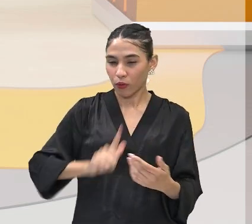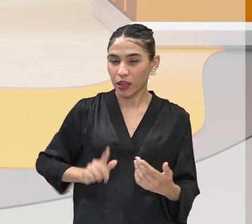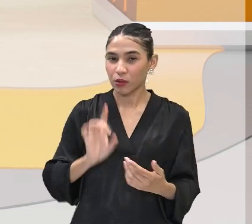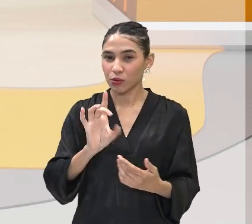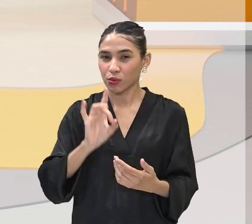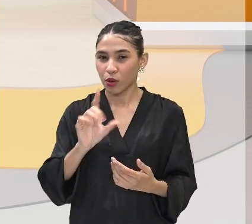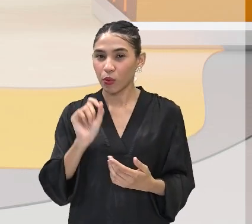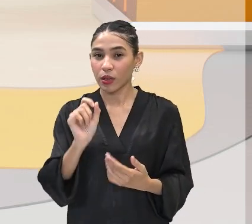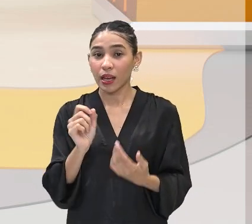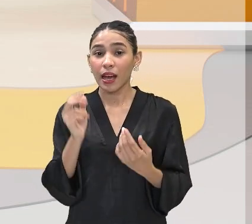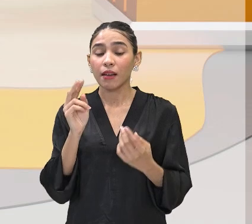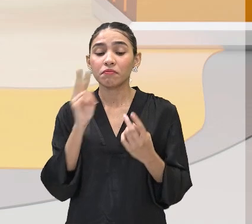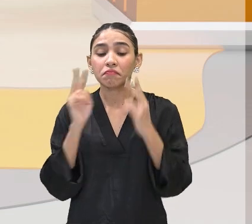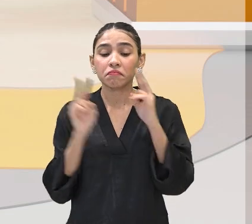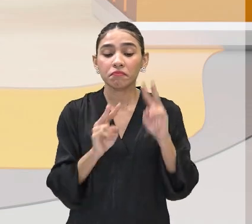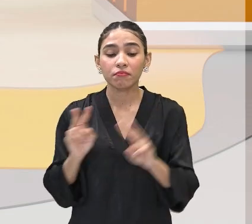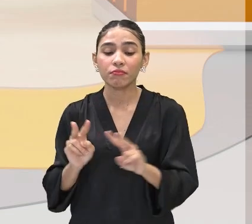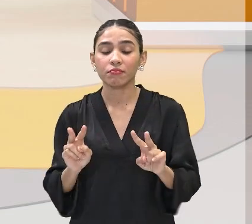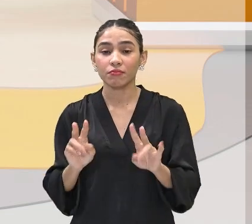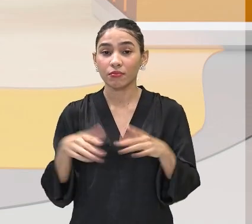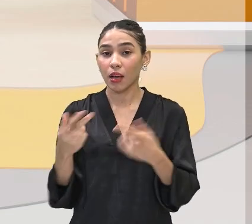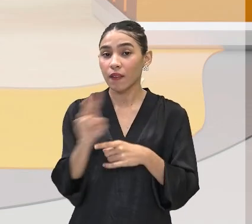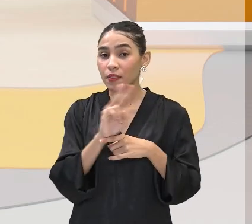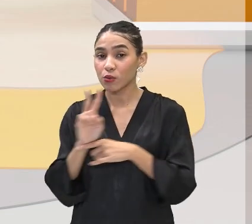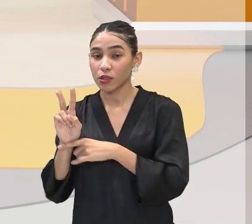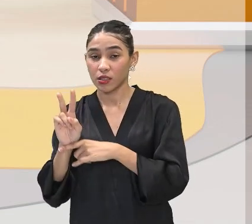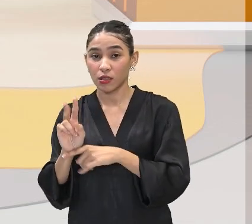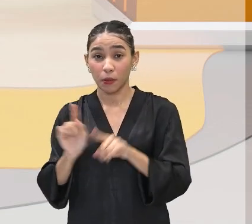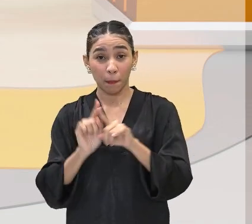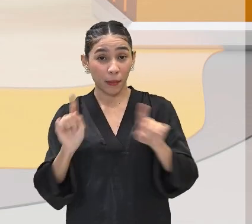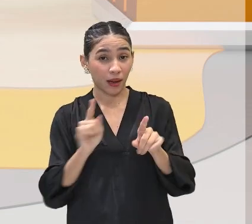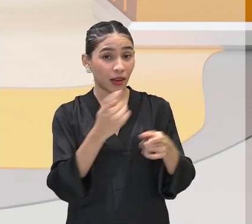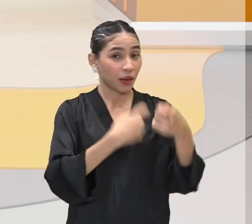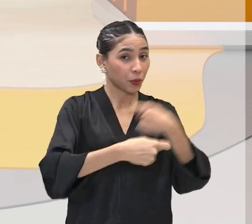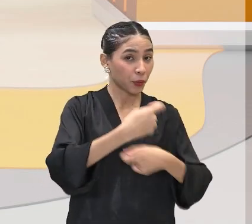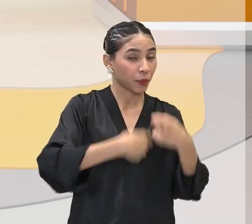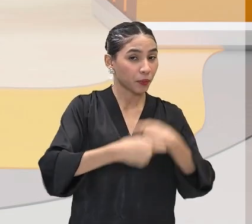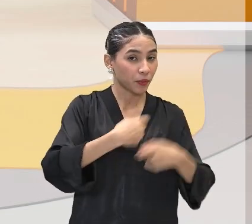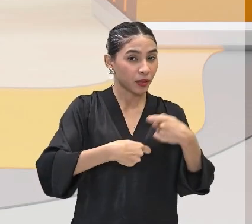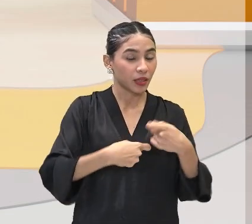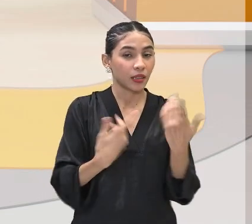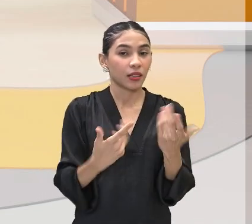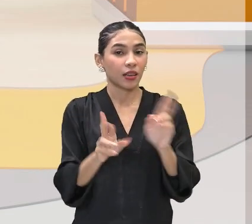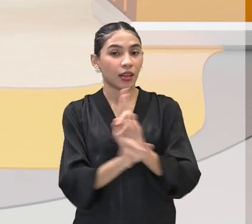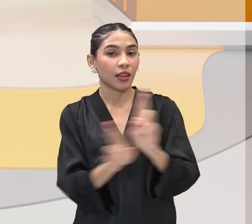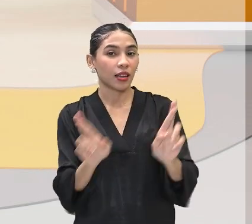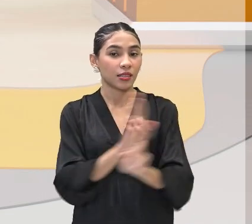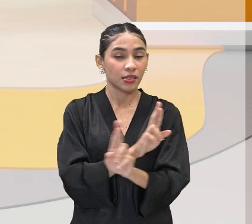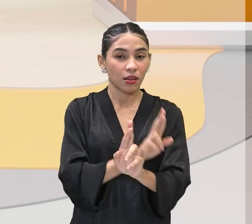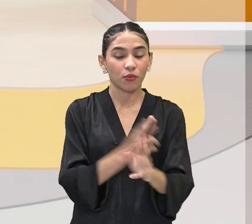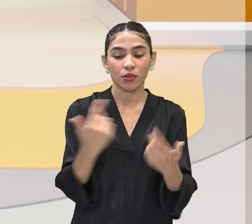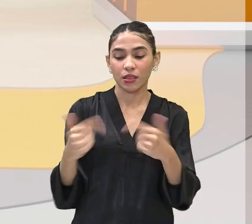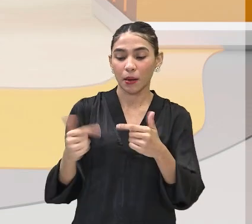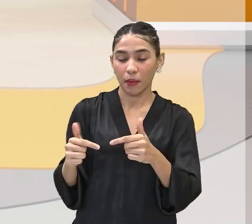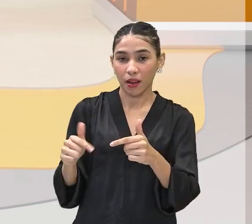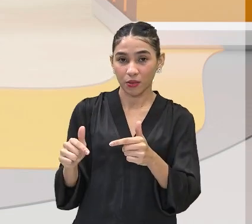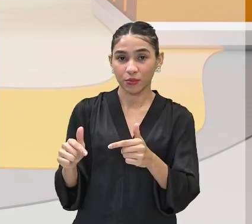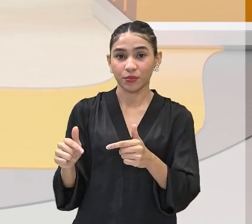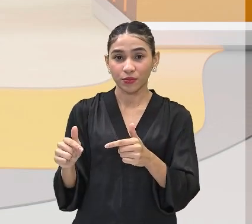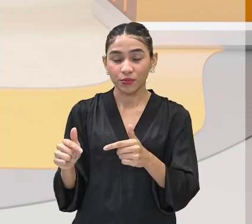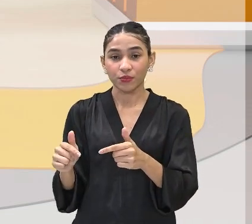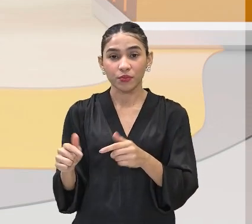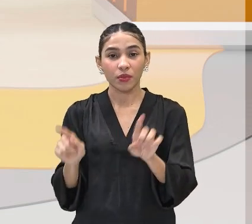um espectador. E a economia, né, as relações de trabalho, né,